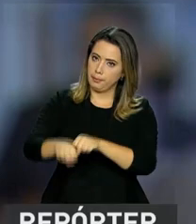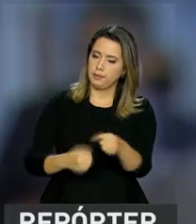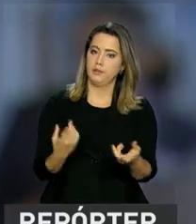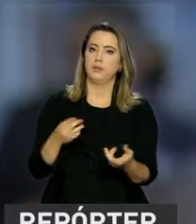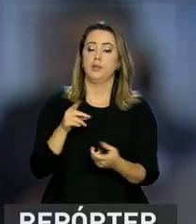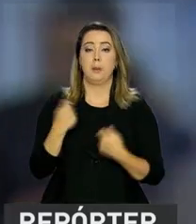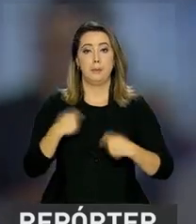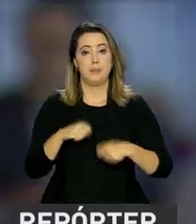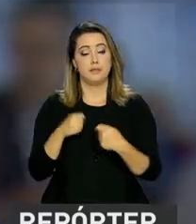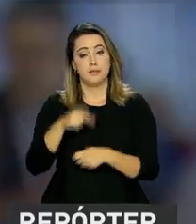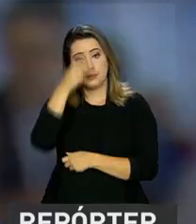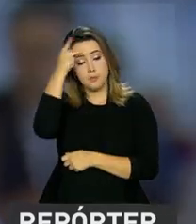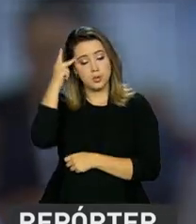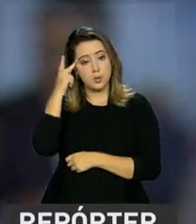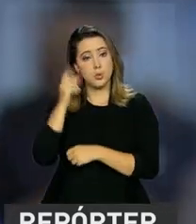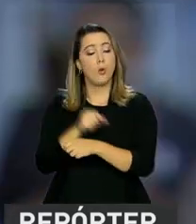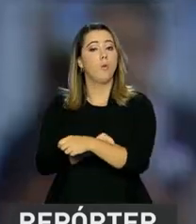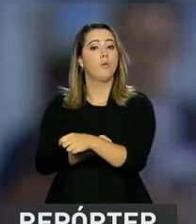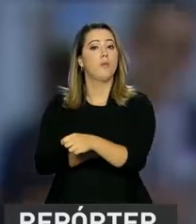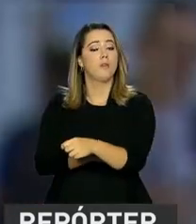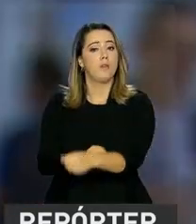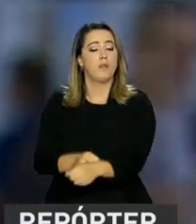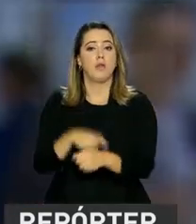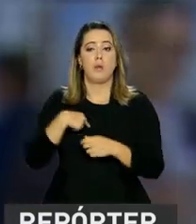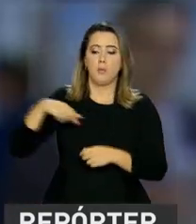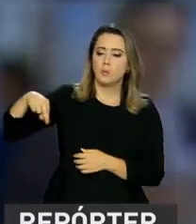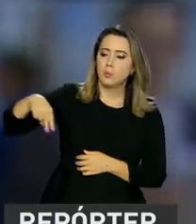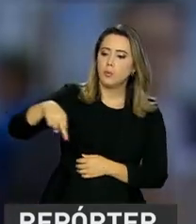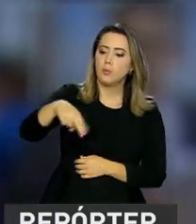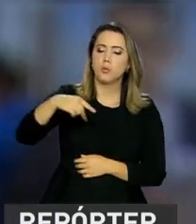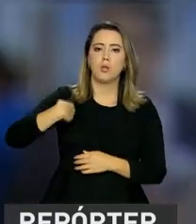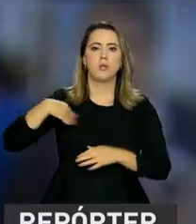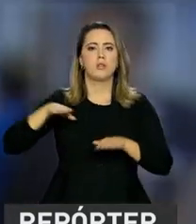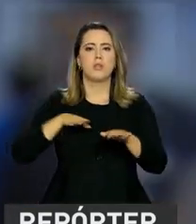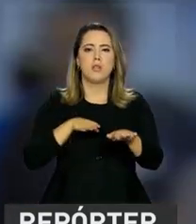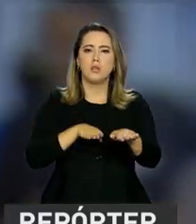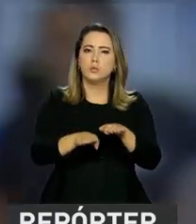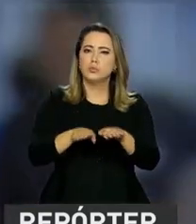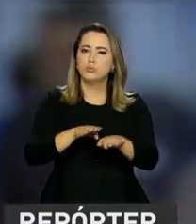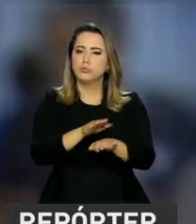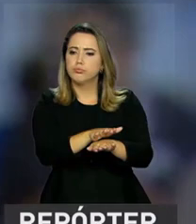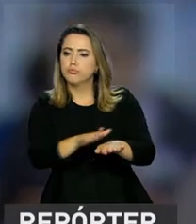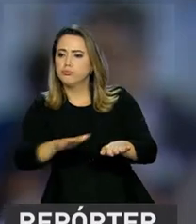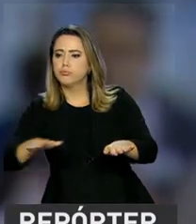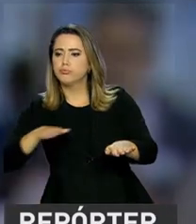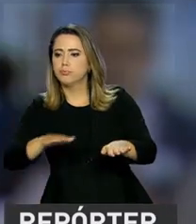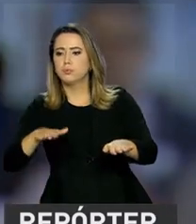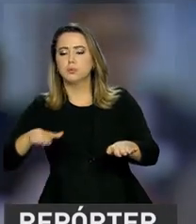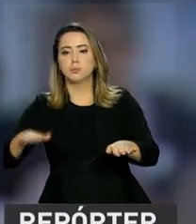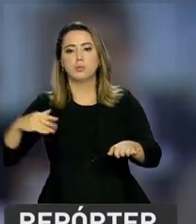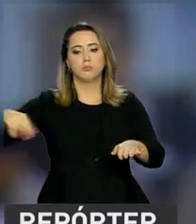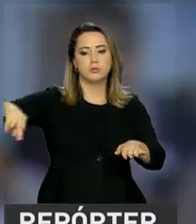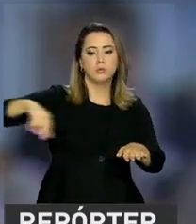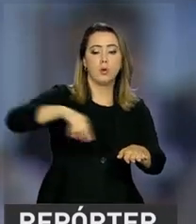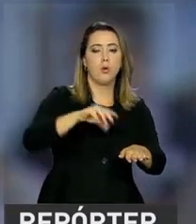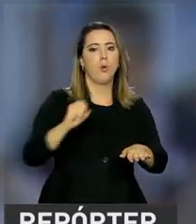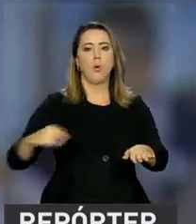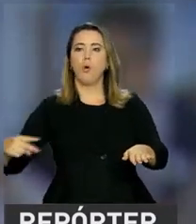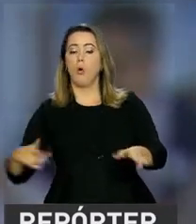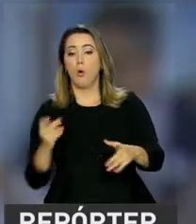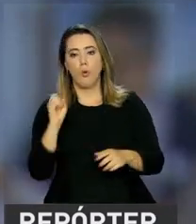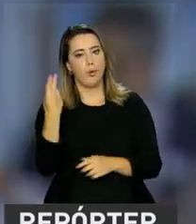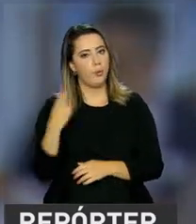os deveres do pedestre como atravessar na faixa atravessar utilizando a passarela está a atravessar a passagem subterrânea